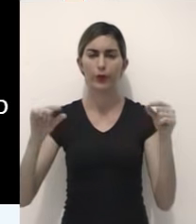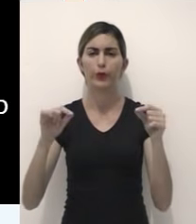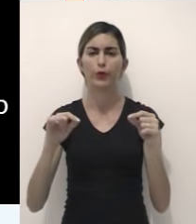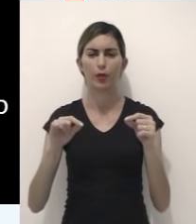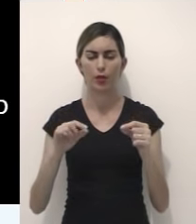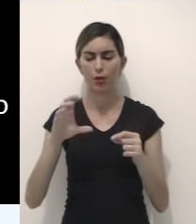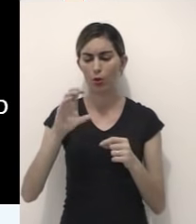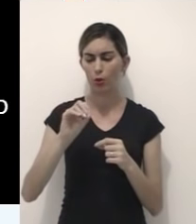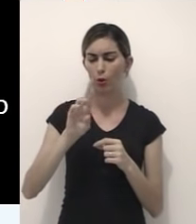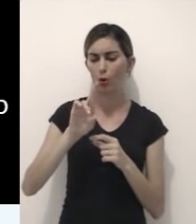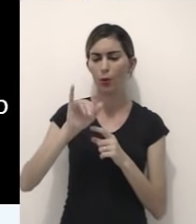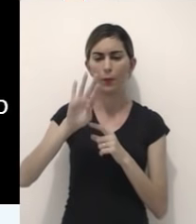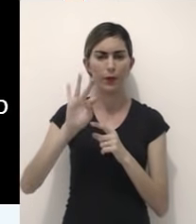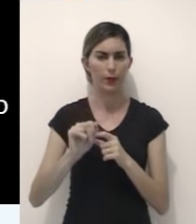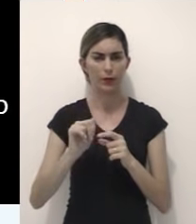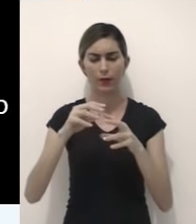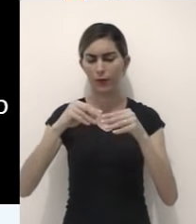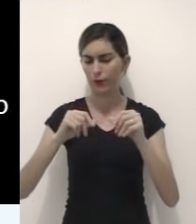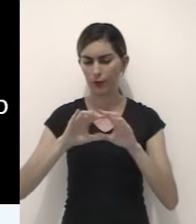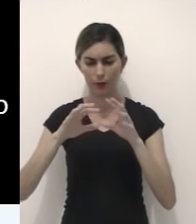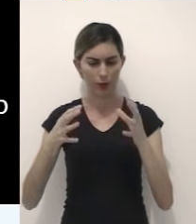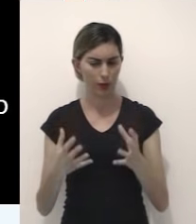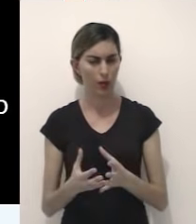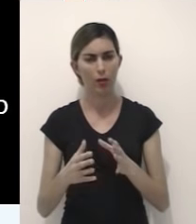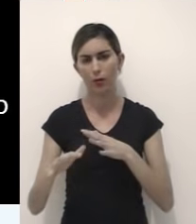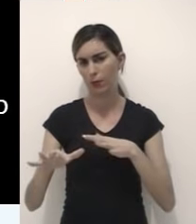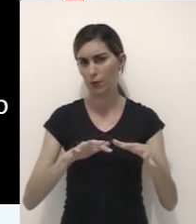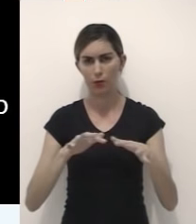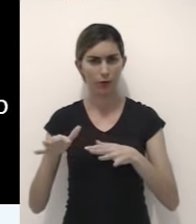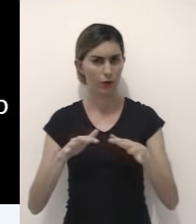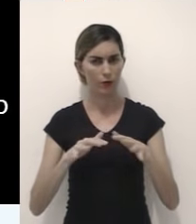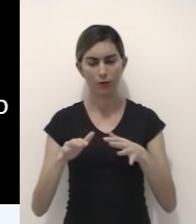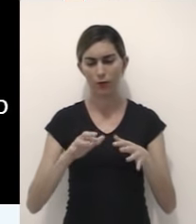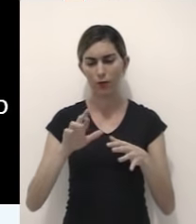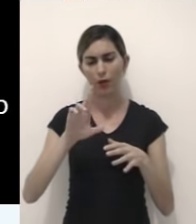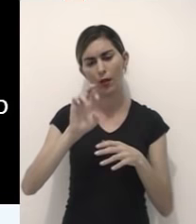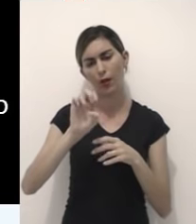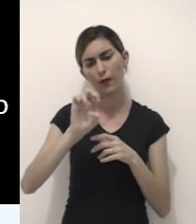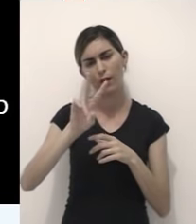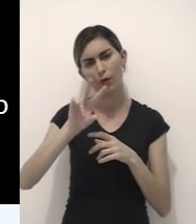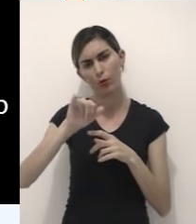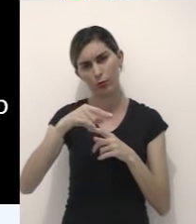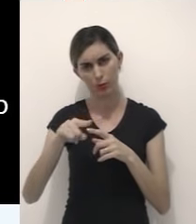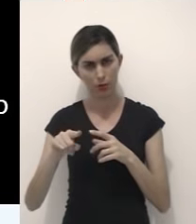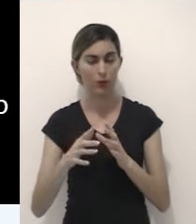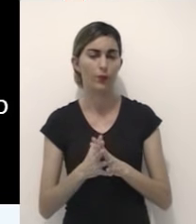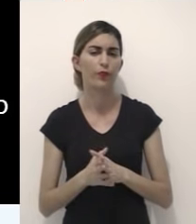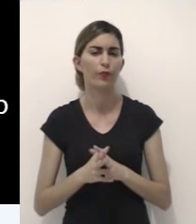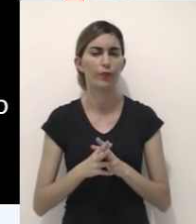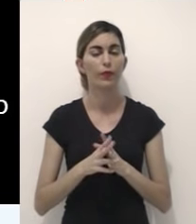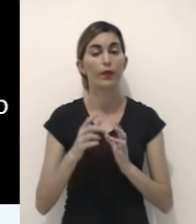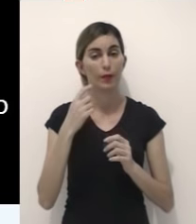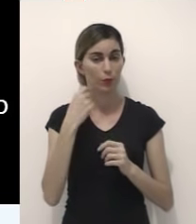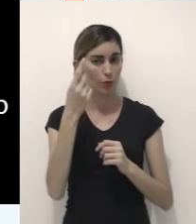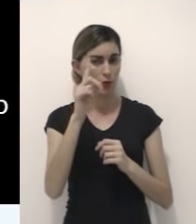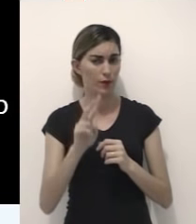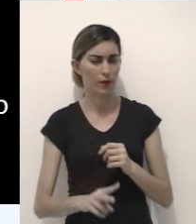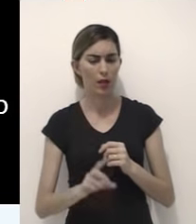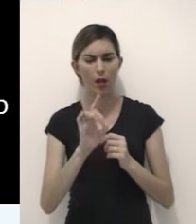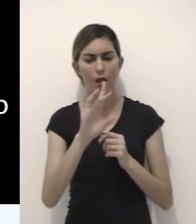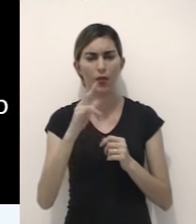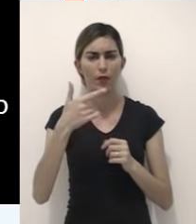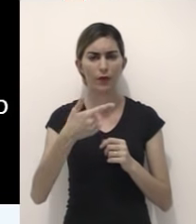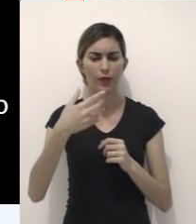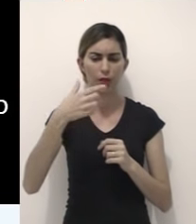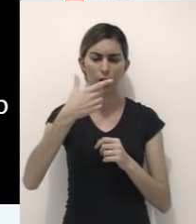A Lua orbita a Terra, que é o chamado movimento de revolução, uma vez